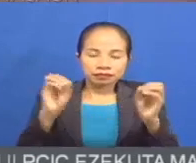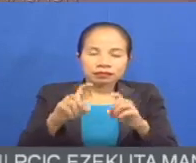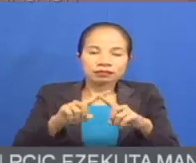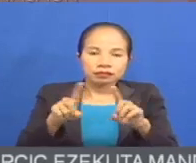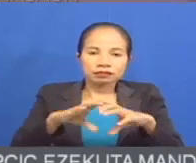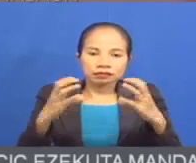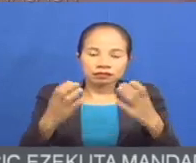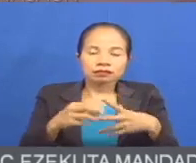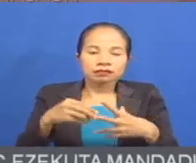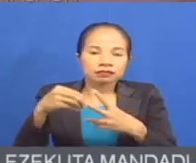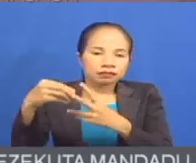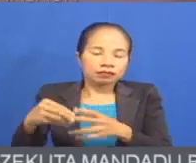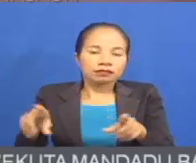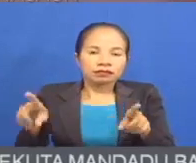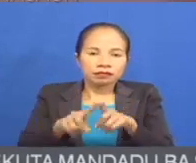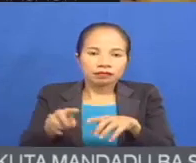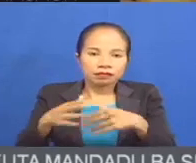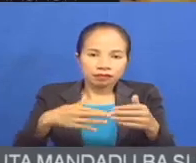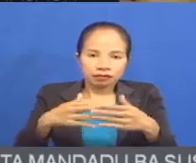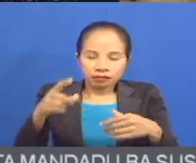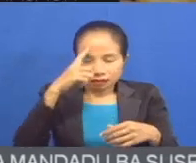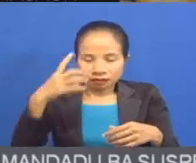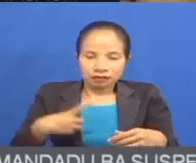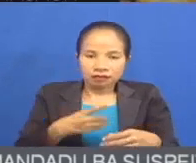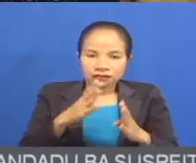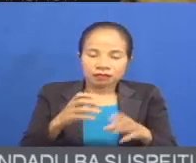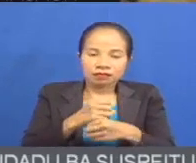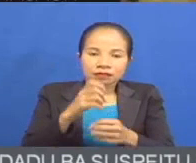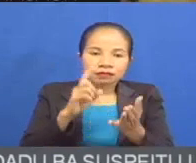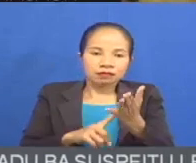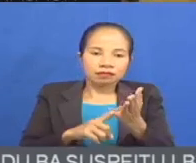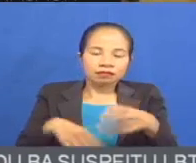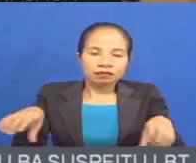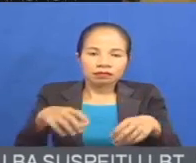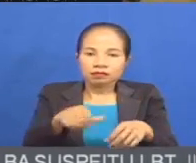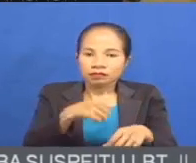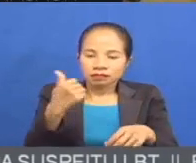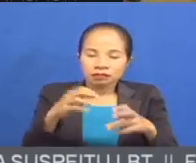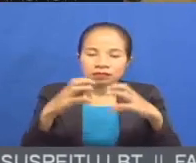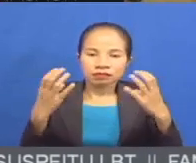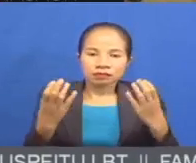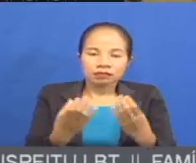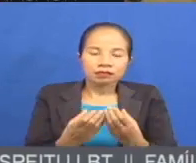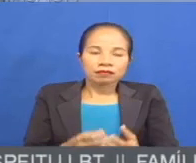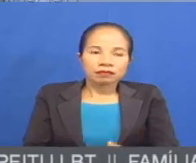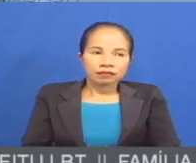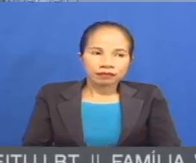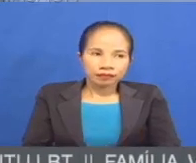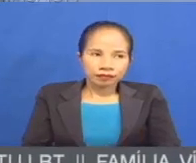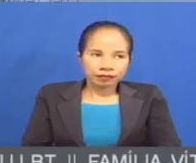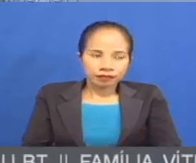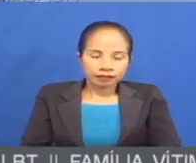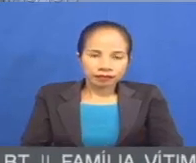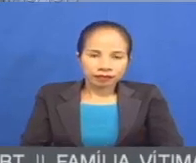comissão especializada la o normal, tamba deputado halo discussão ba assunto relevante ho comissão. Ami, ia, só